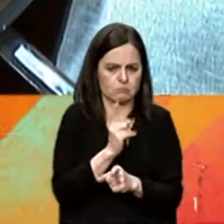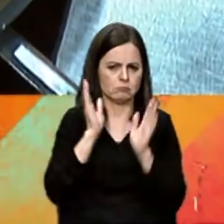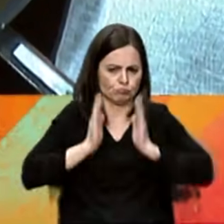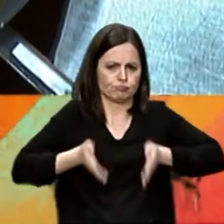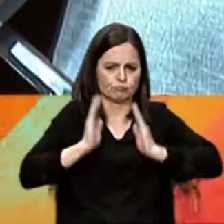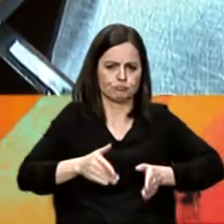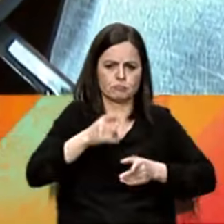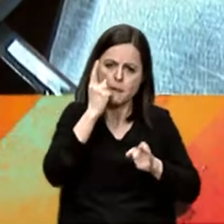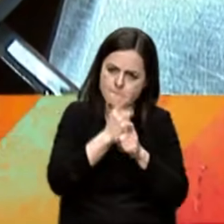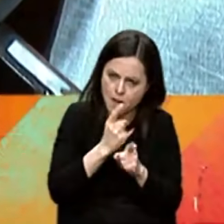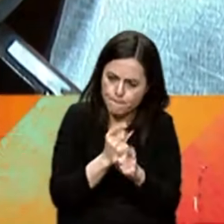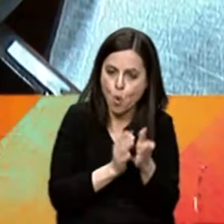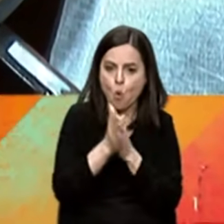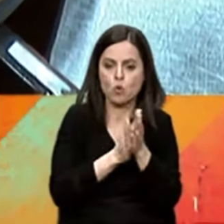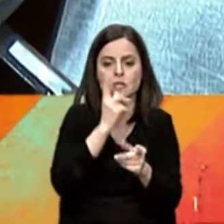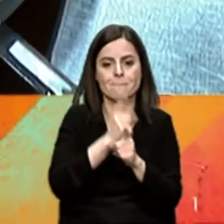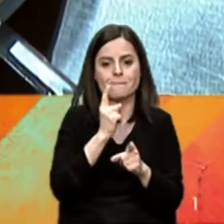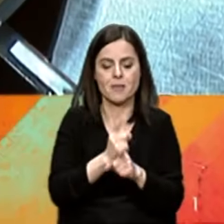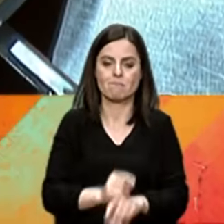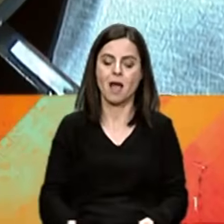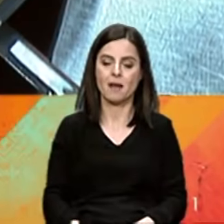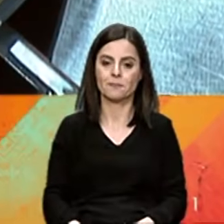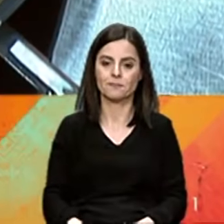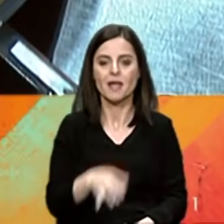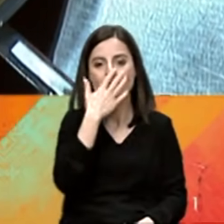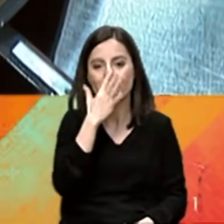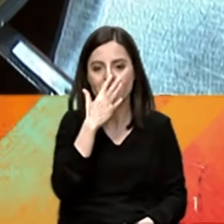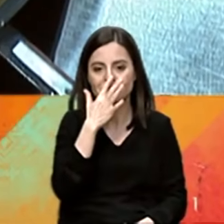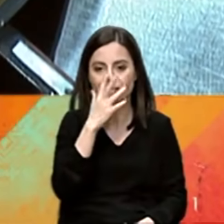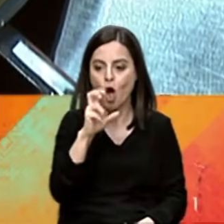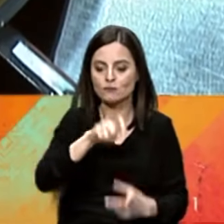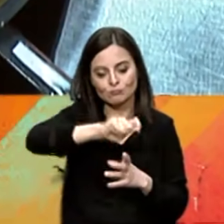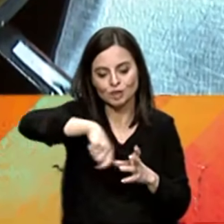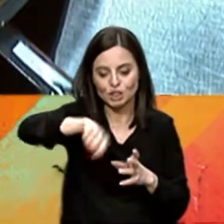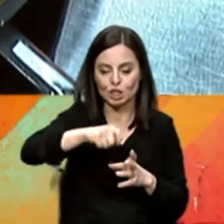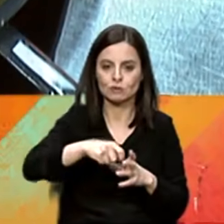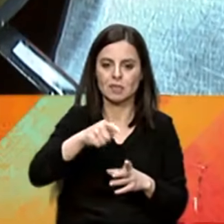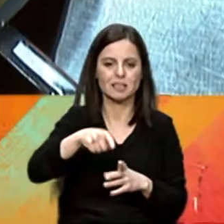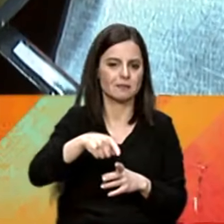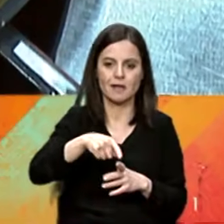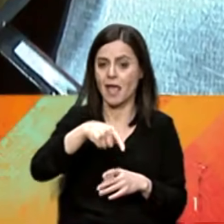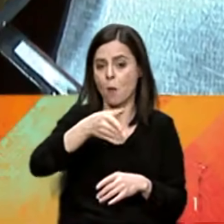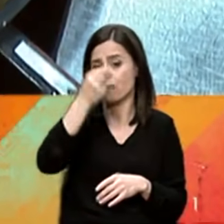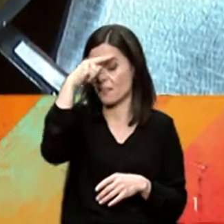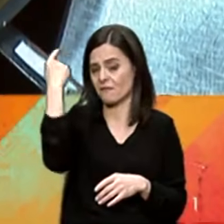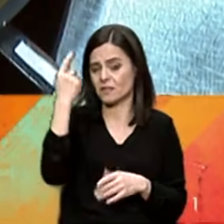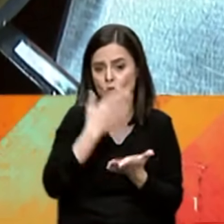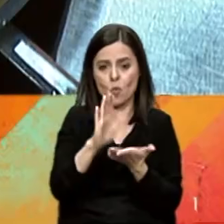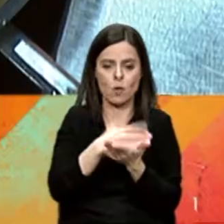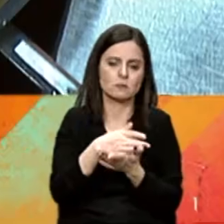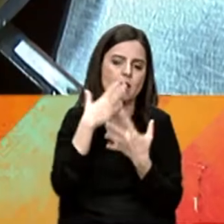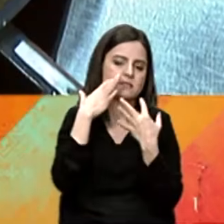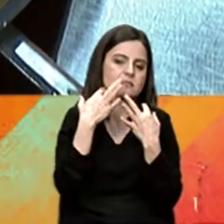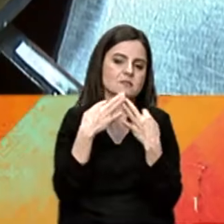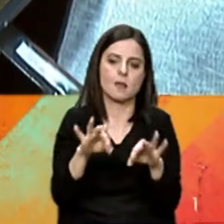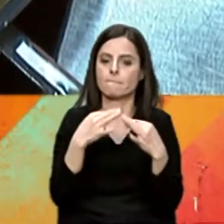tudo. Mistura-se, olha, já está com consistência de ovos mexidos. Sónia, esta deve ser a parte mais difícil aqui da nossa receita, porque o resto é tudo muito, muito,